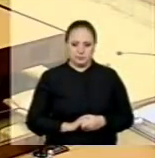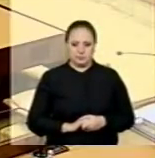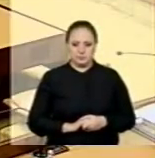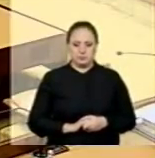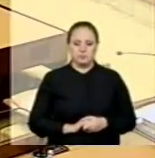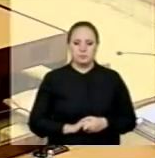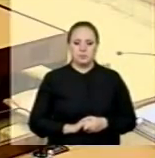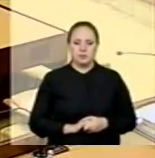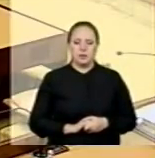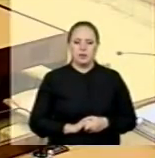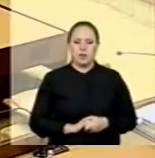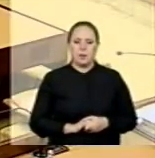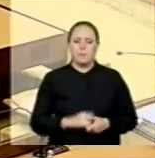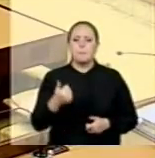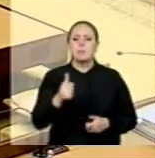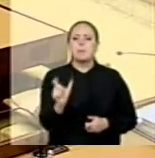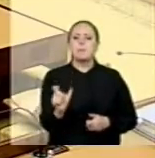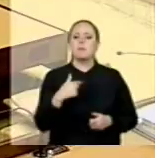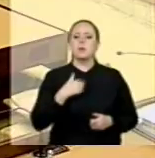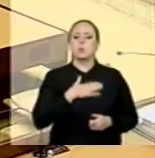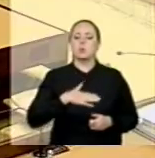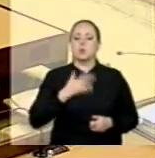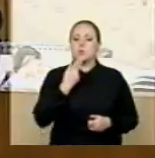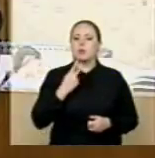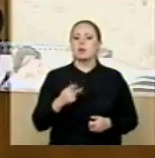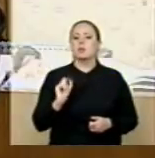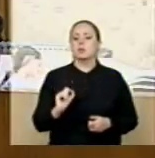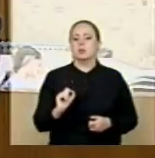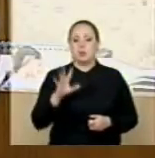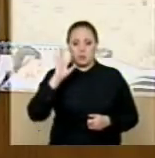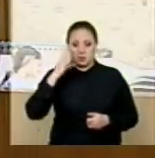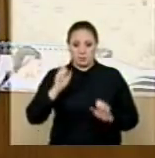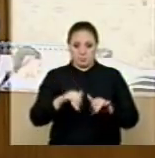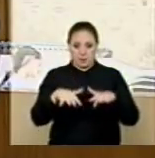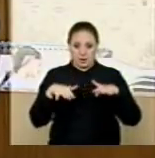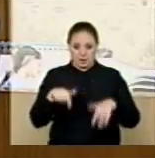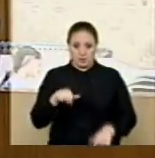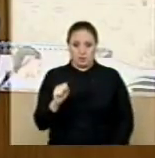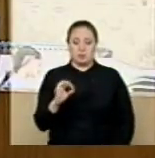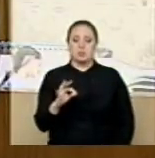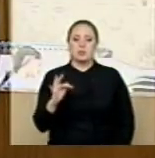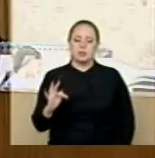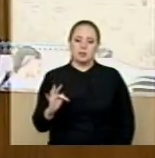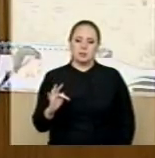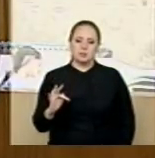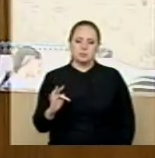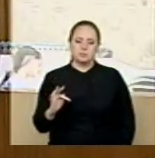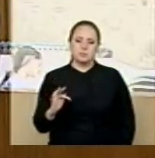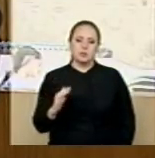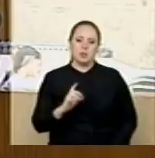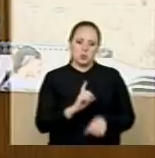A primeira palavra que gostaria de dizer é no sentido de que a decisão do plenário desta corte, a exemplo que disse o doutor